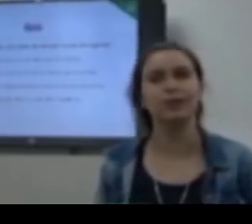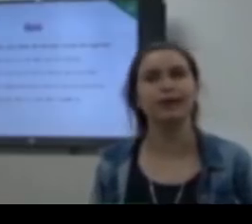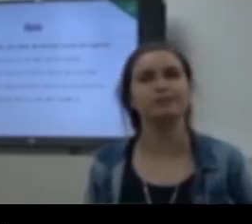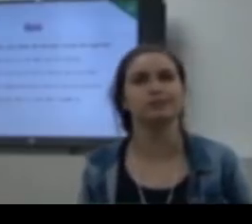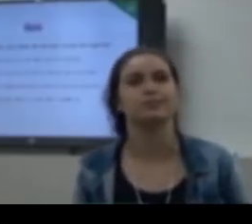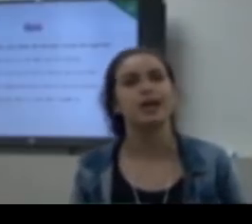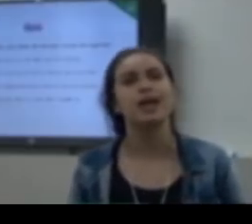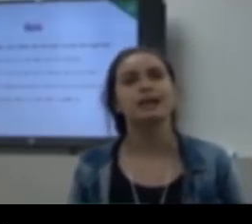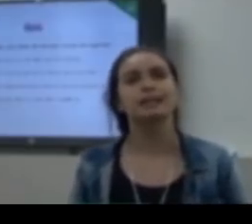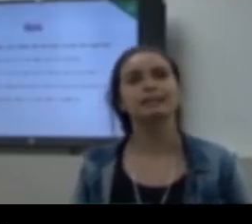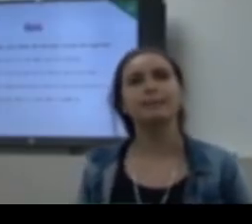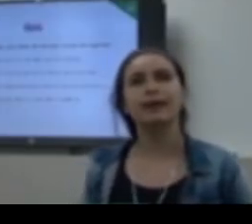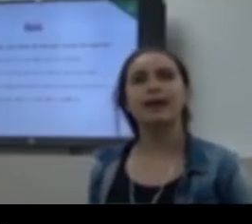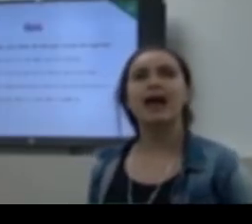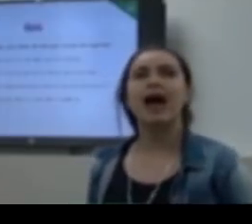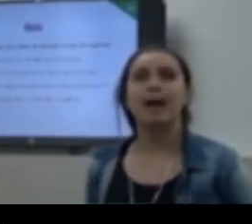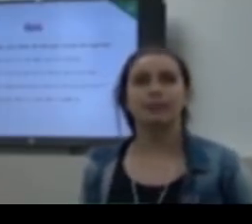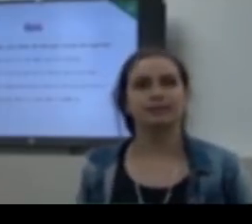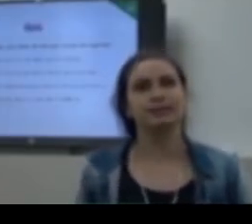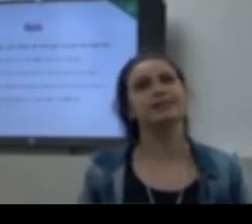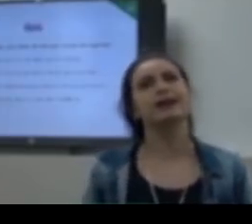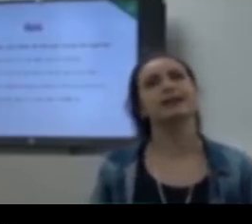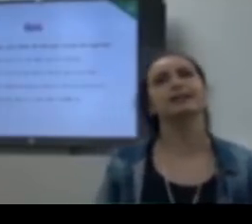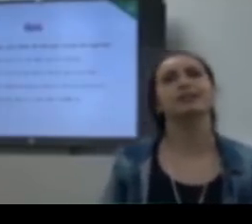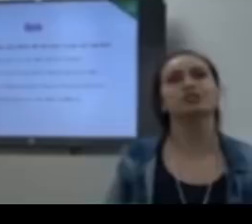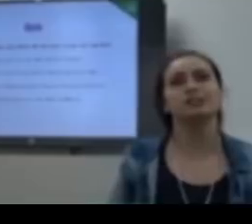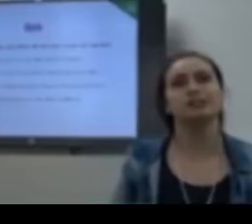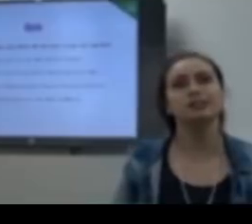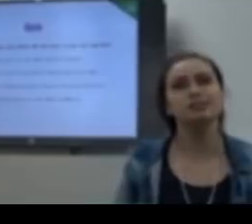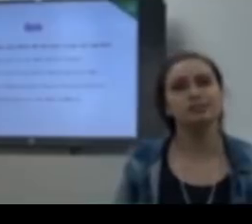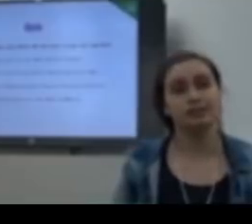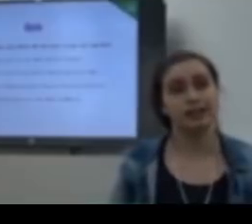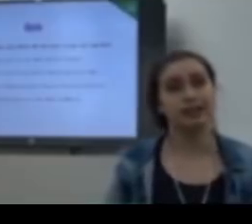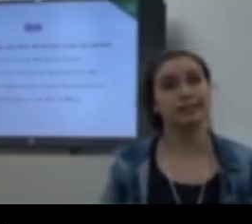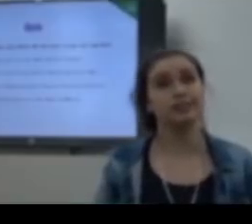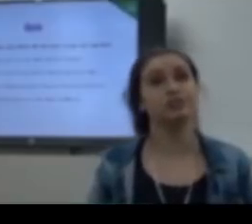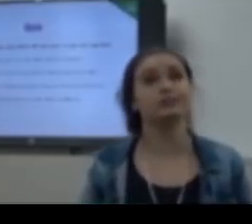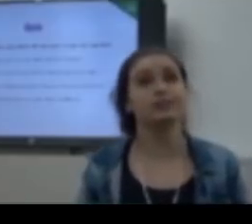morfoclimático, né? Então não é isso. Letra B. Apresenta característica